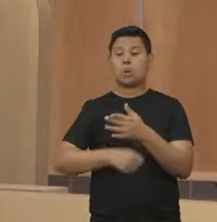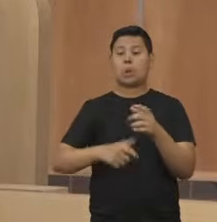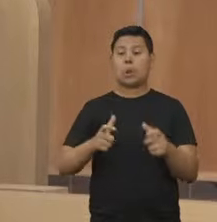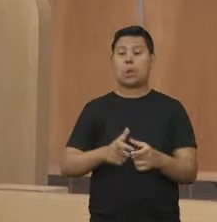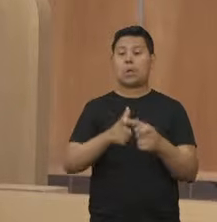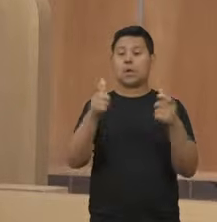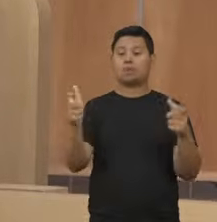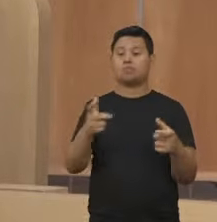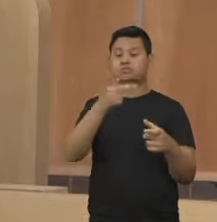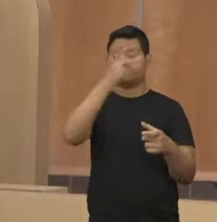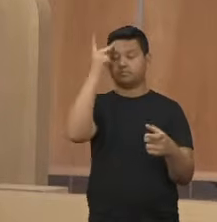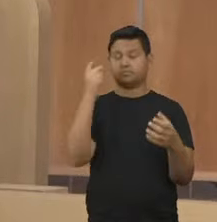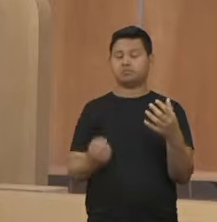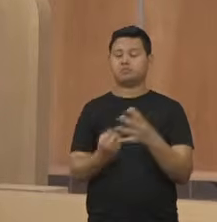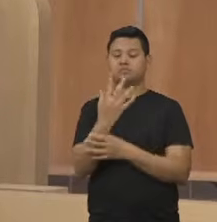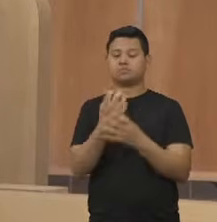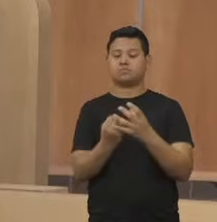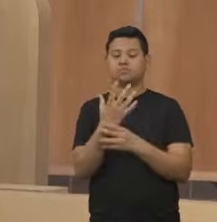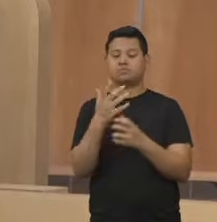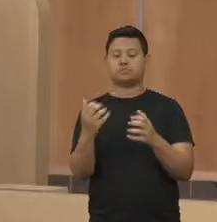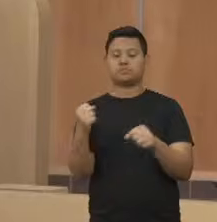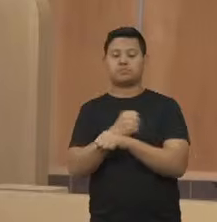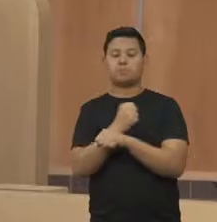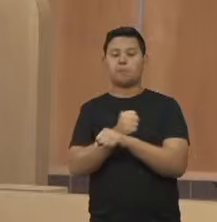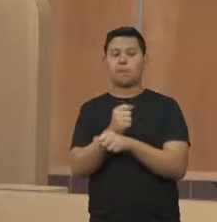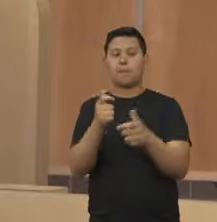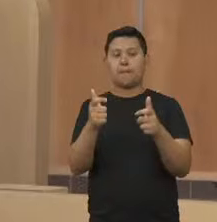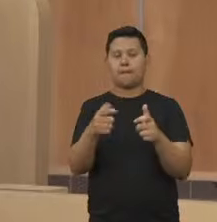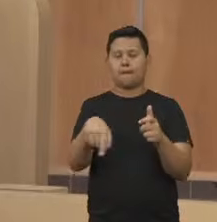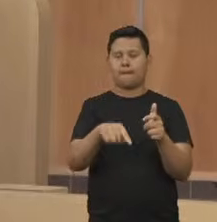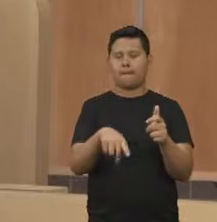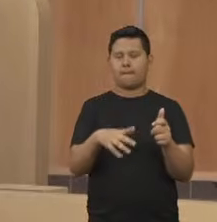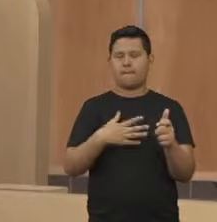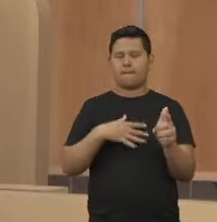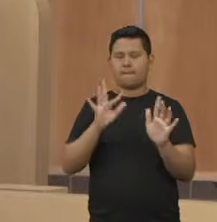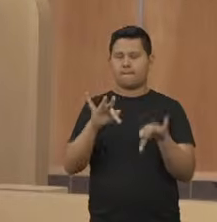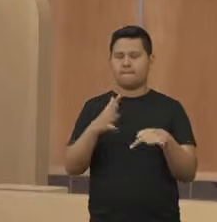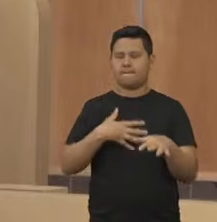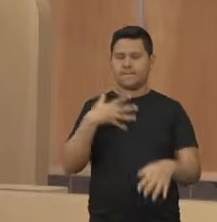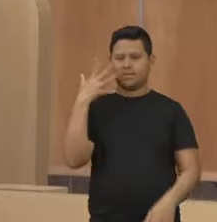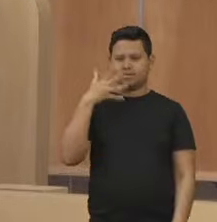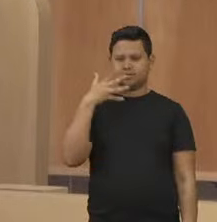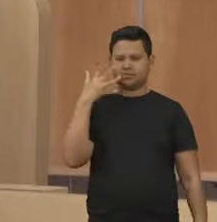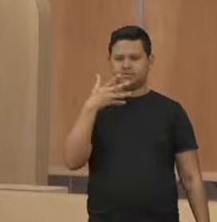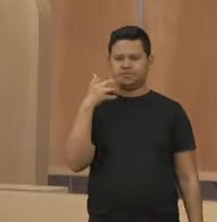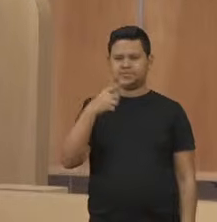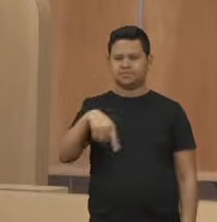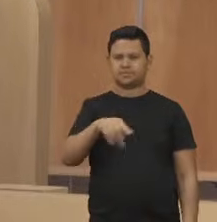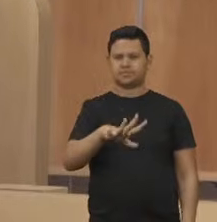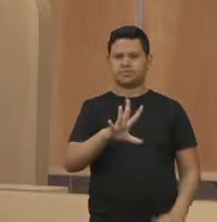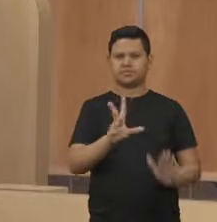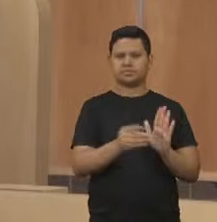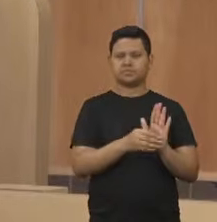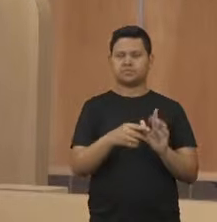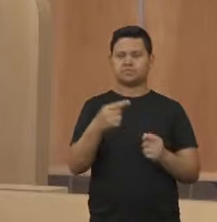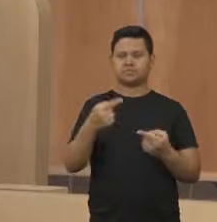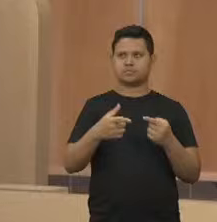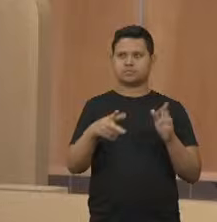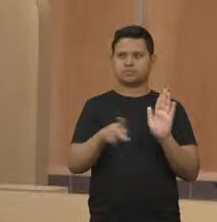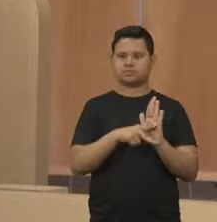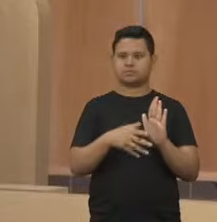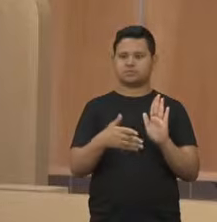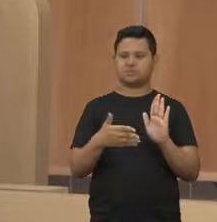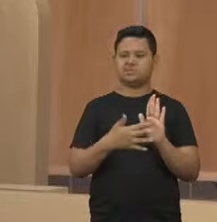mais unidades habitacionais aqui na cidade de Jacareí. E eu finalizo aqui a minha fala, até pela contribuição que nós pudemos dar a esse